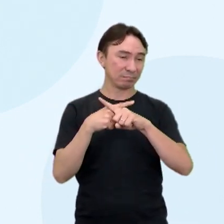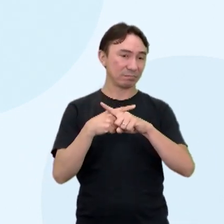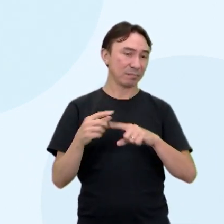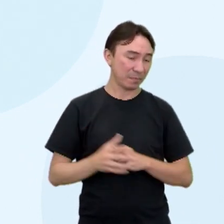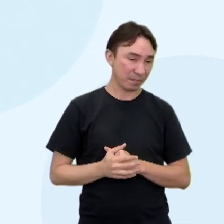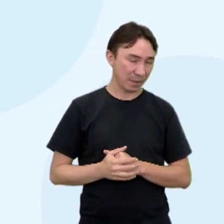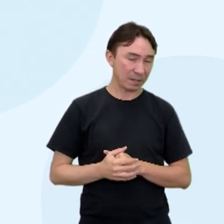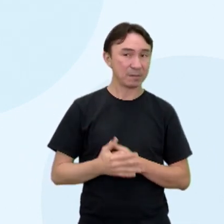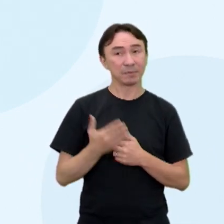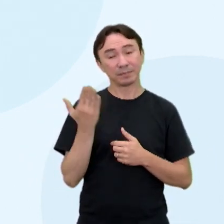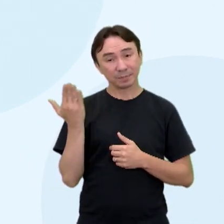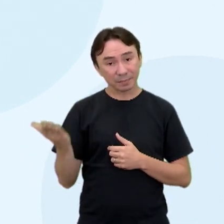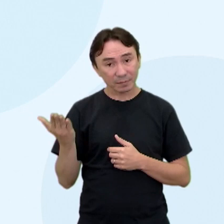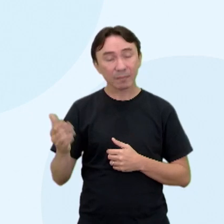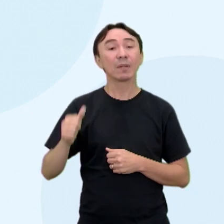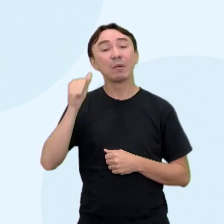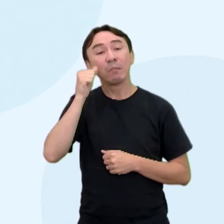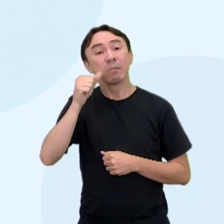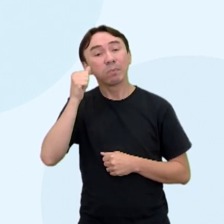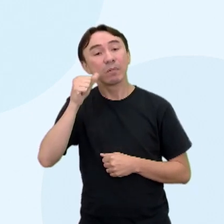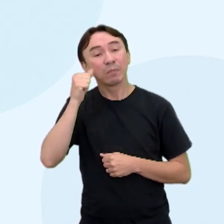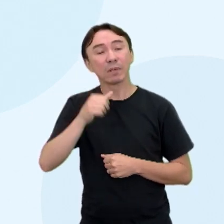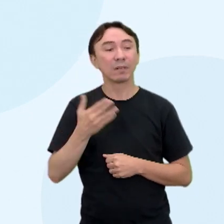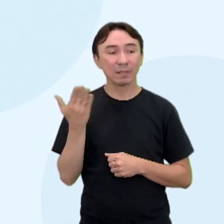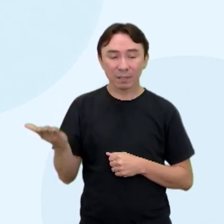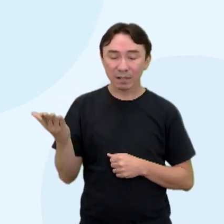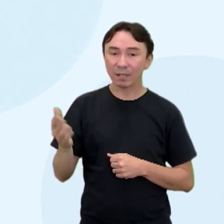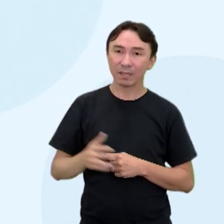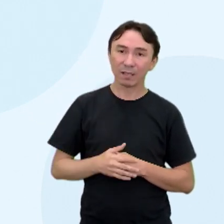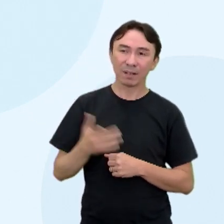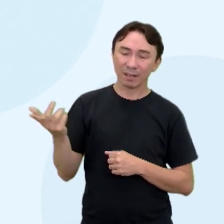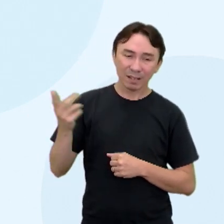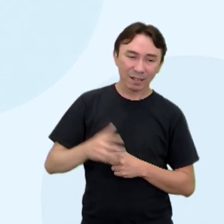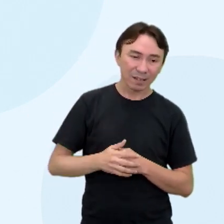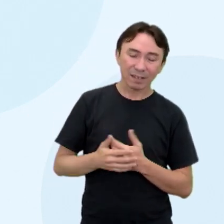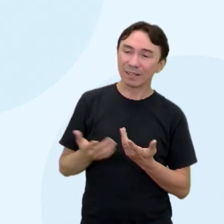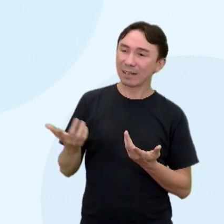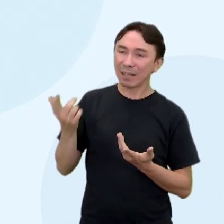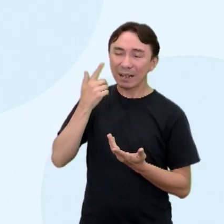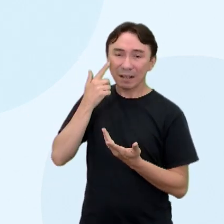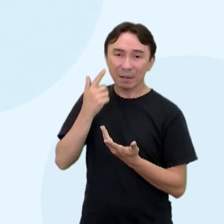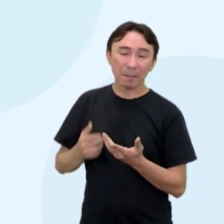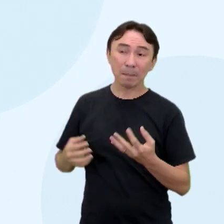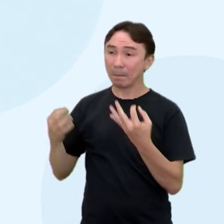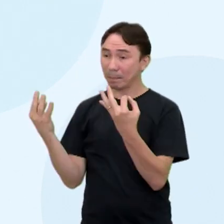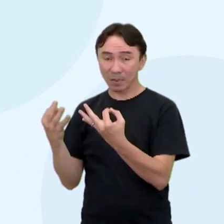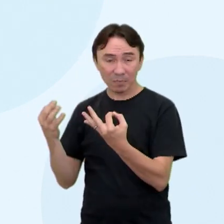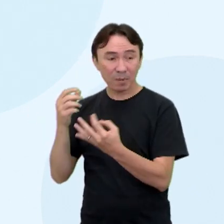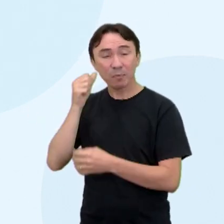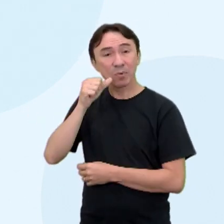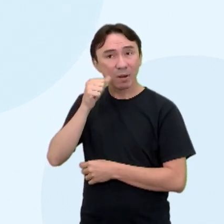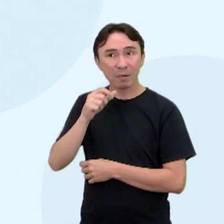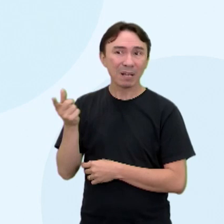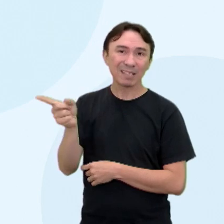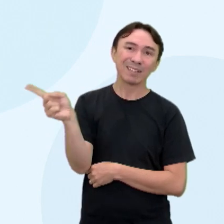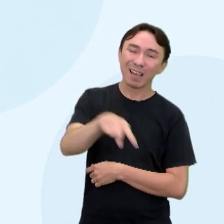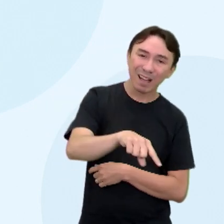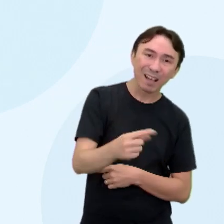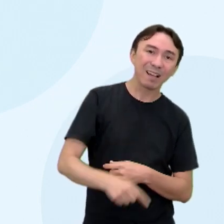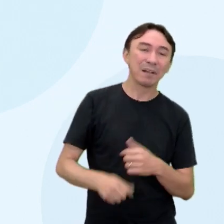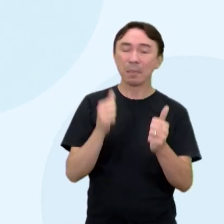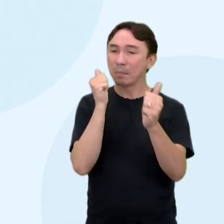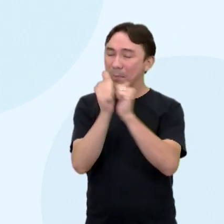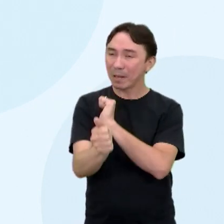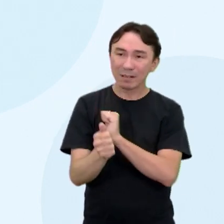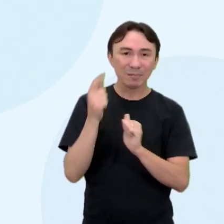da mulher atleta é uma construção sempre incompleta. Ou ela é completa como atleta e incompleta como mulher, ou ela é completa como mulher e incompleta como atleta.